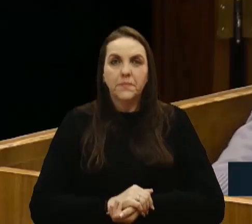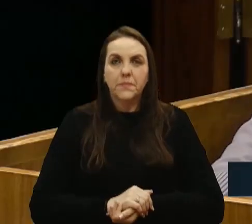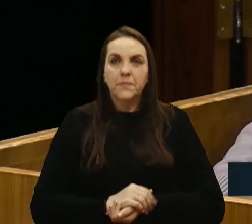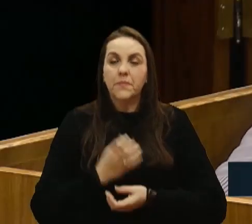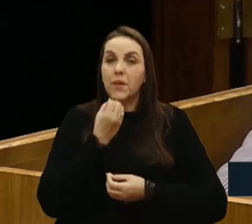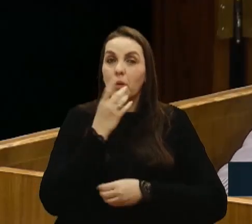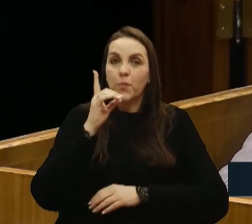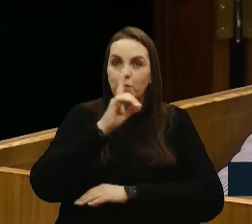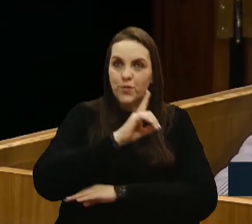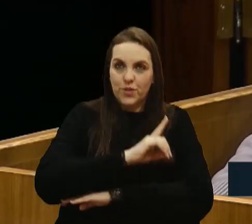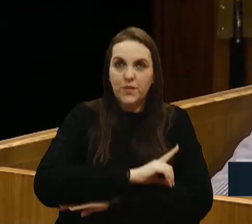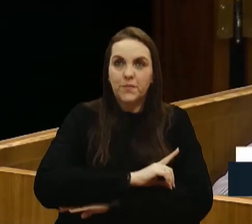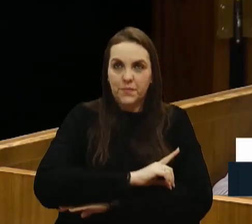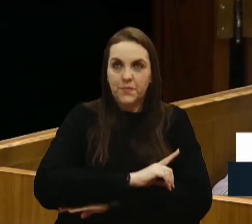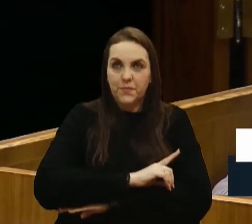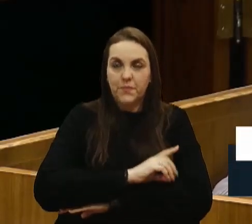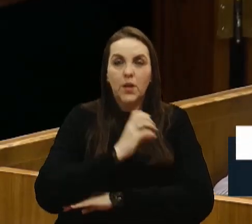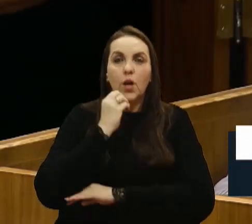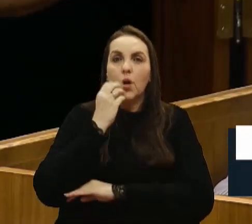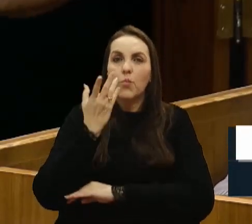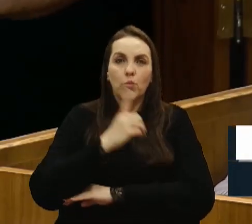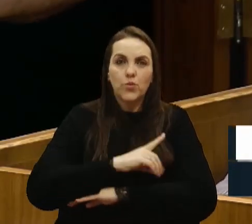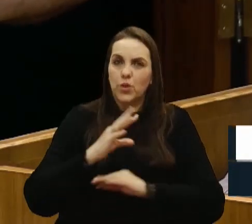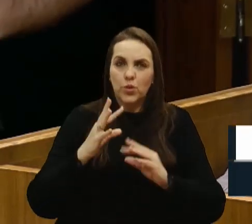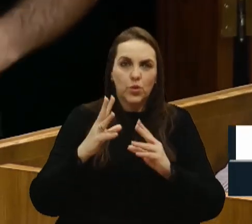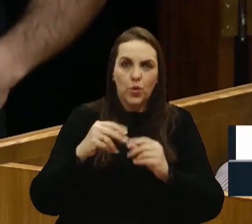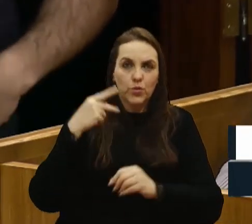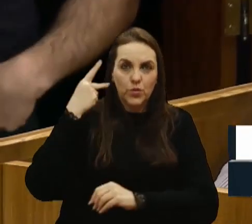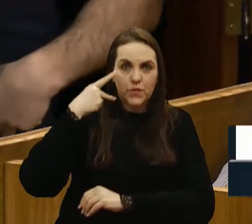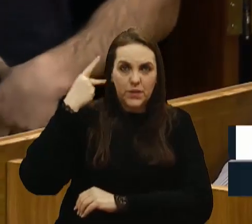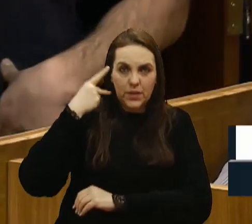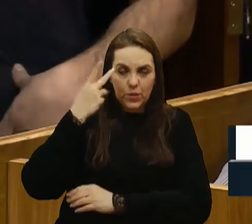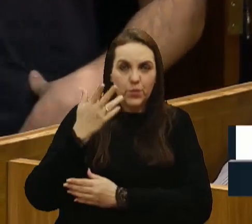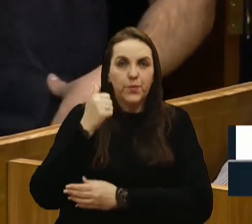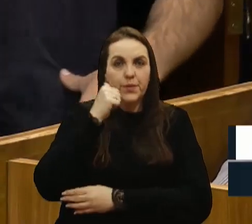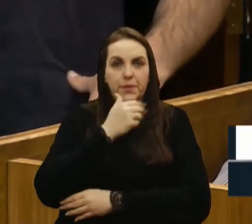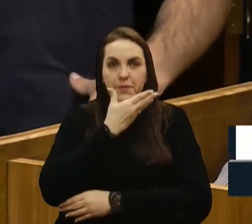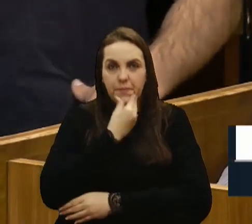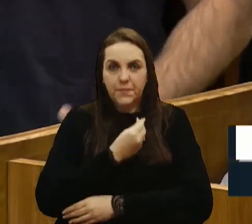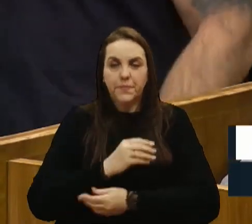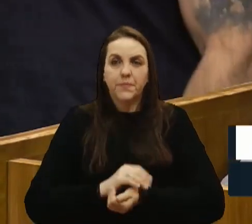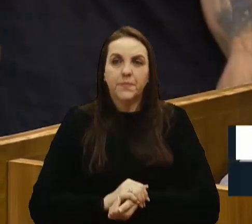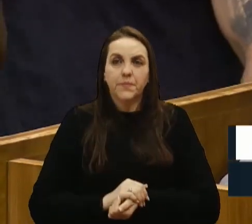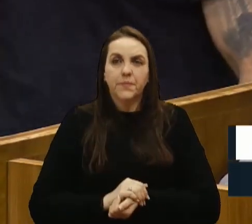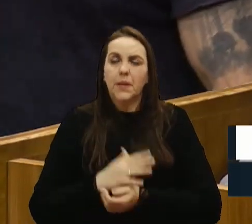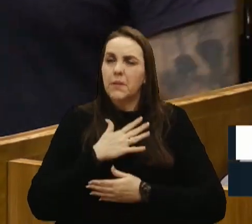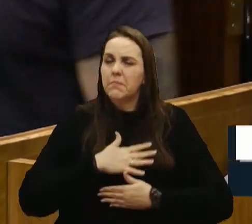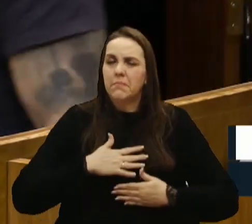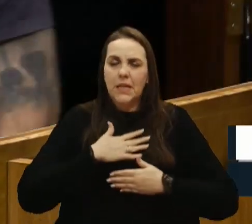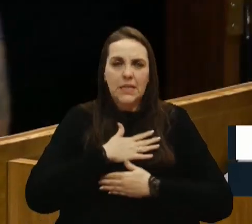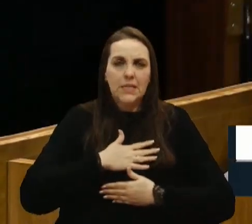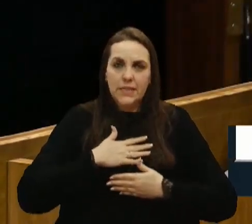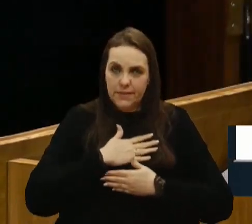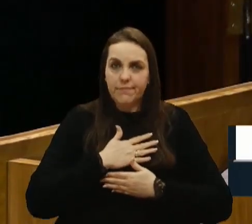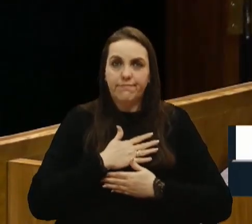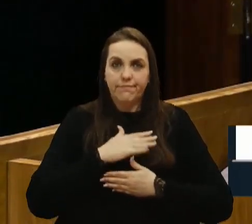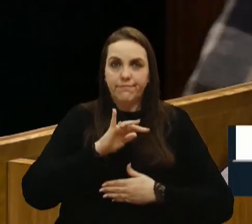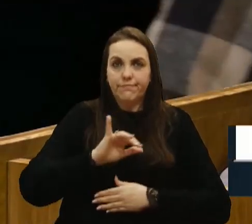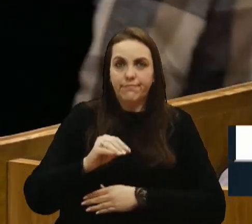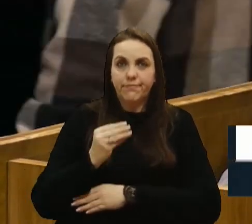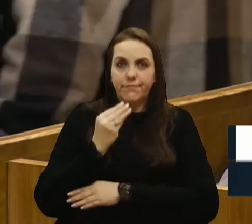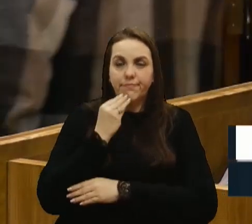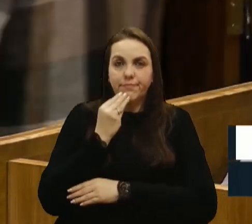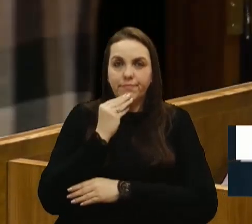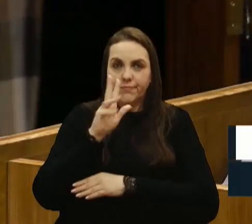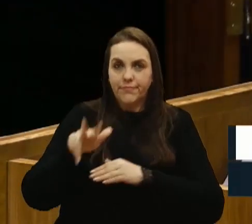Bom dia, nobres edis, vereadores, vereadoras. Um prazer imenso a gente ter essa oportunidade